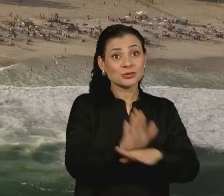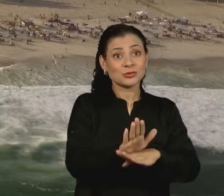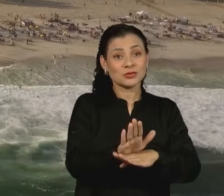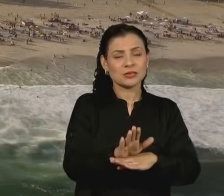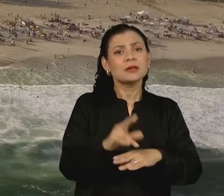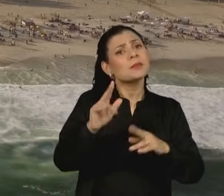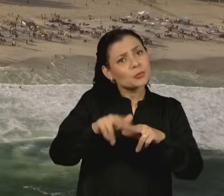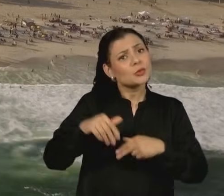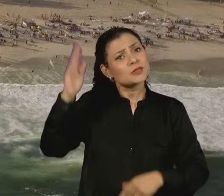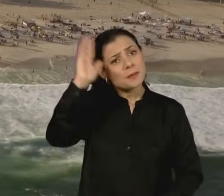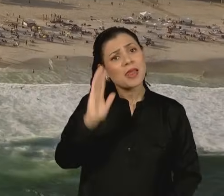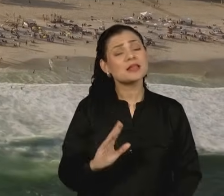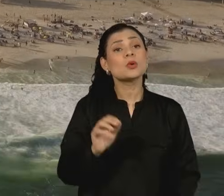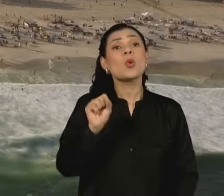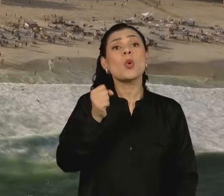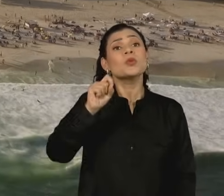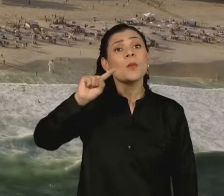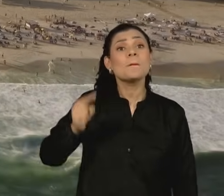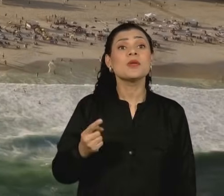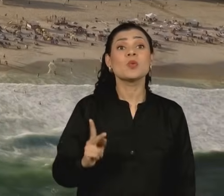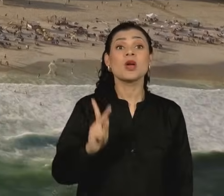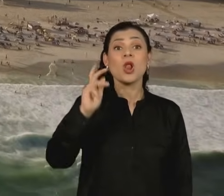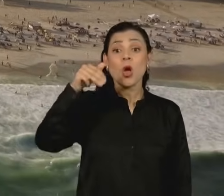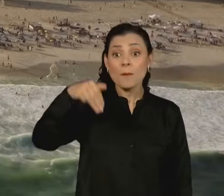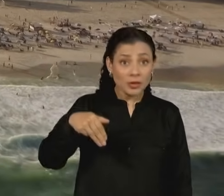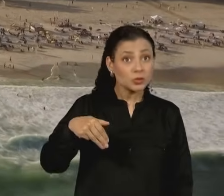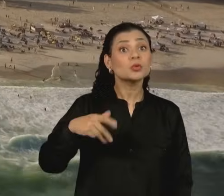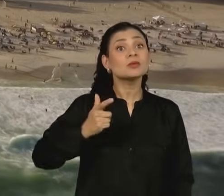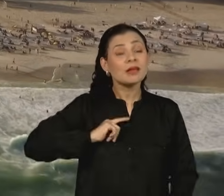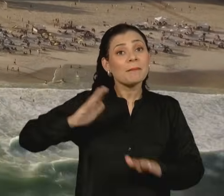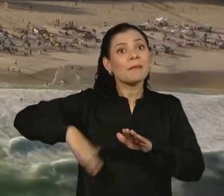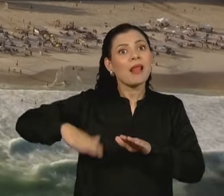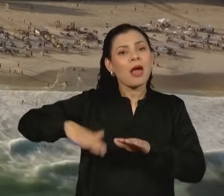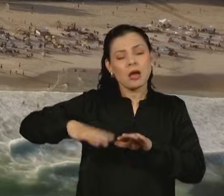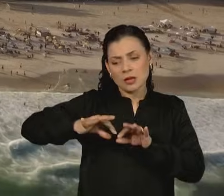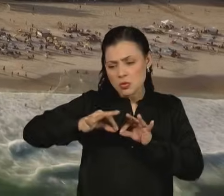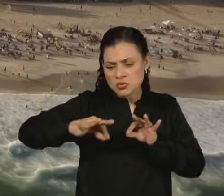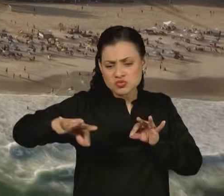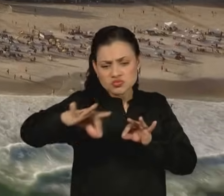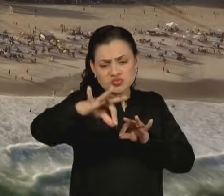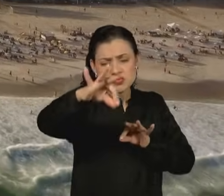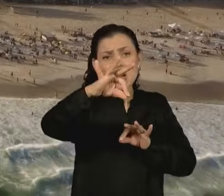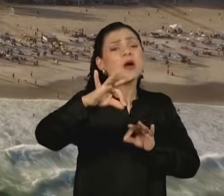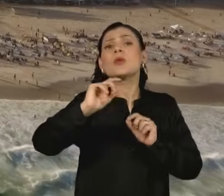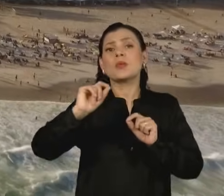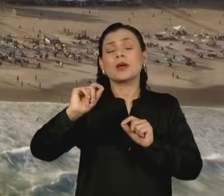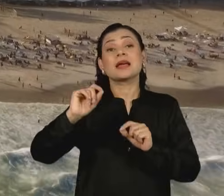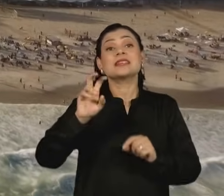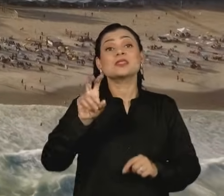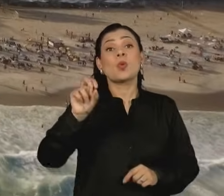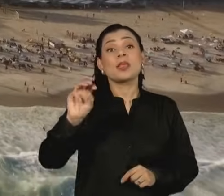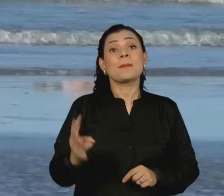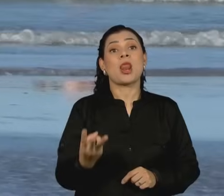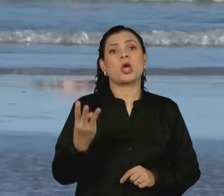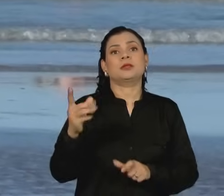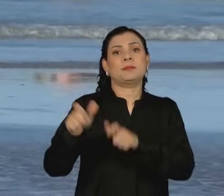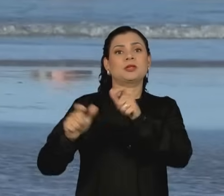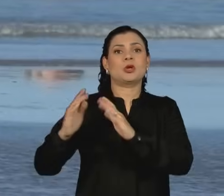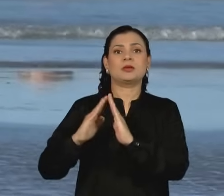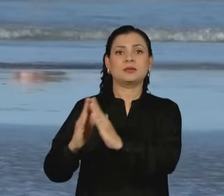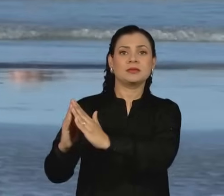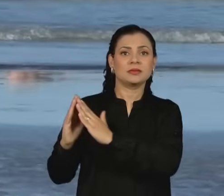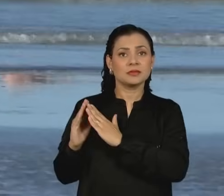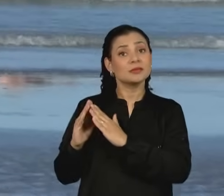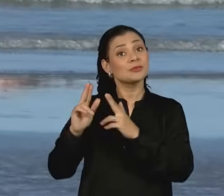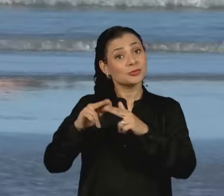O Brasil tem mais de 8.000 quilômetros de faixa litorânea, onde vivem quase 50 milhões de habitantes.